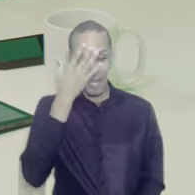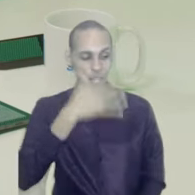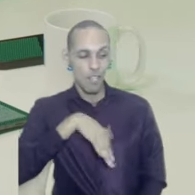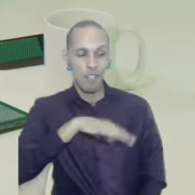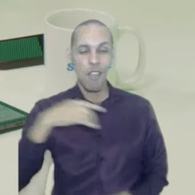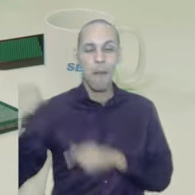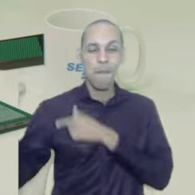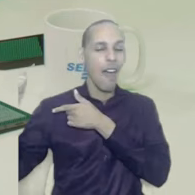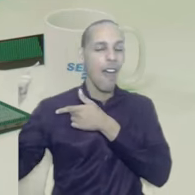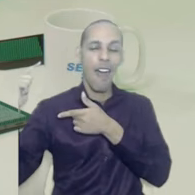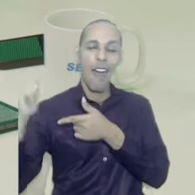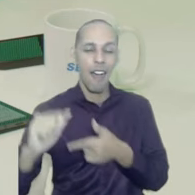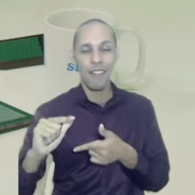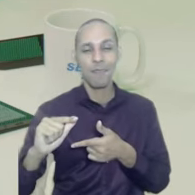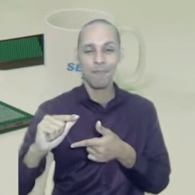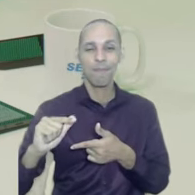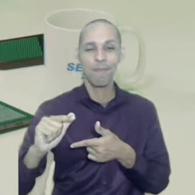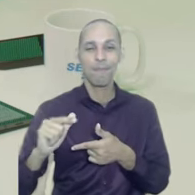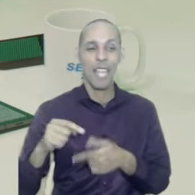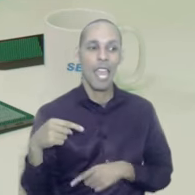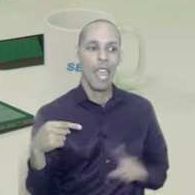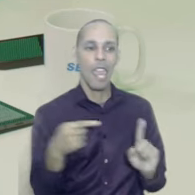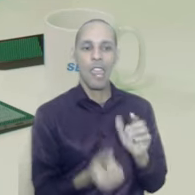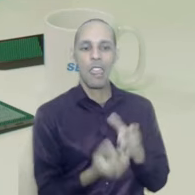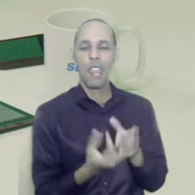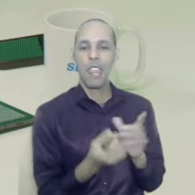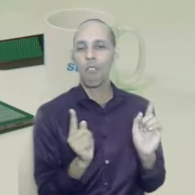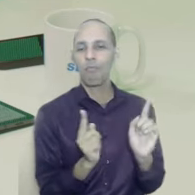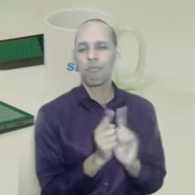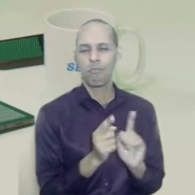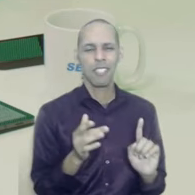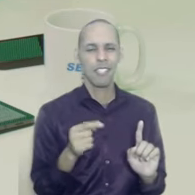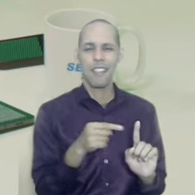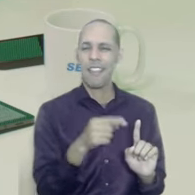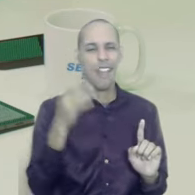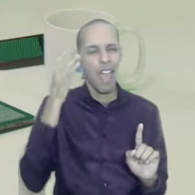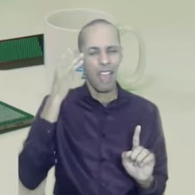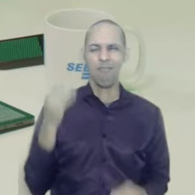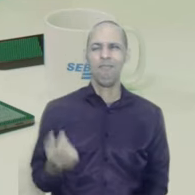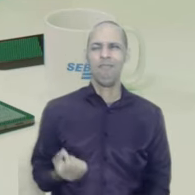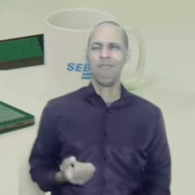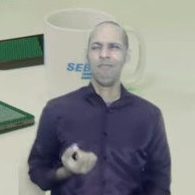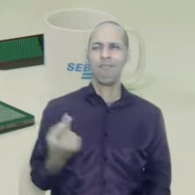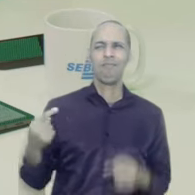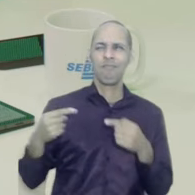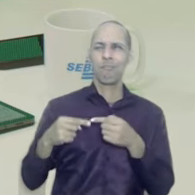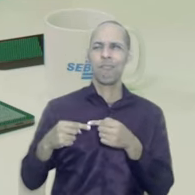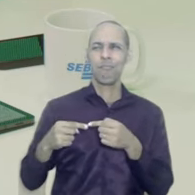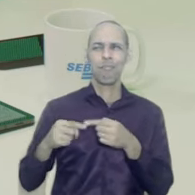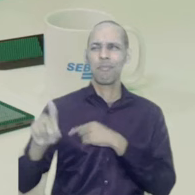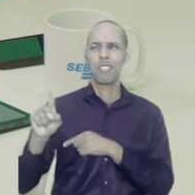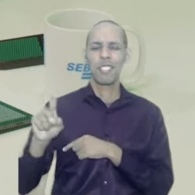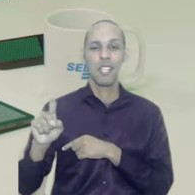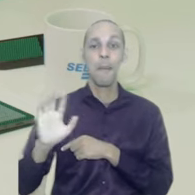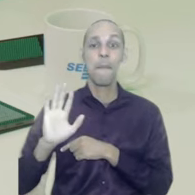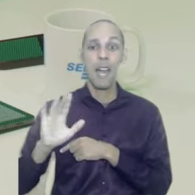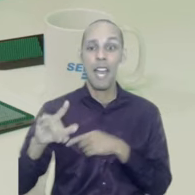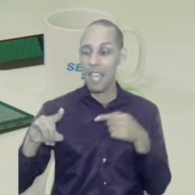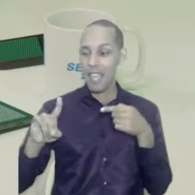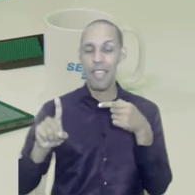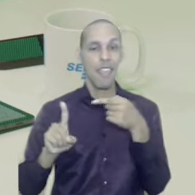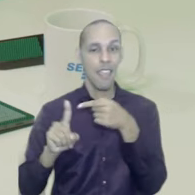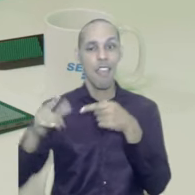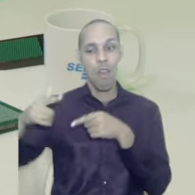ali até mesmo pequeno produtor via como algo inacessível e cada vez mais aquilo foi o o Drone ele vem se